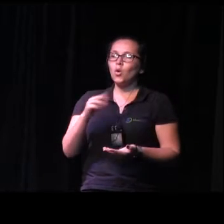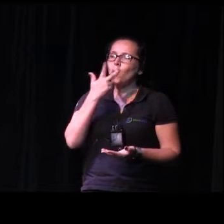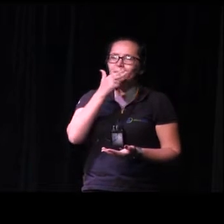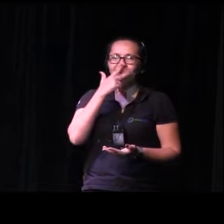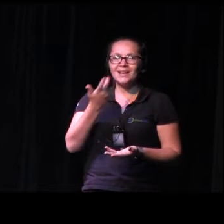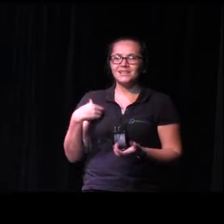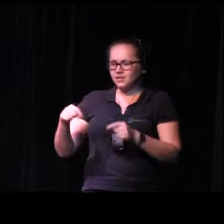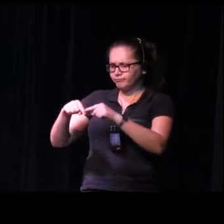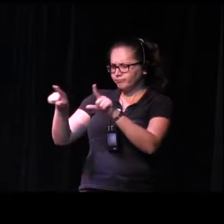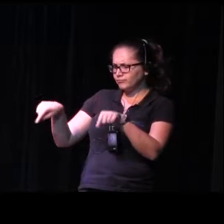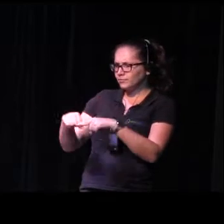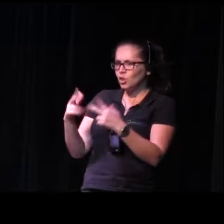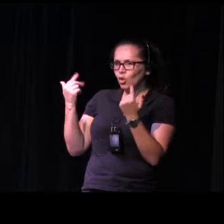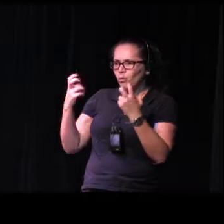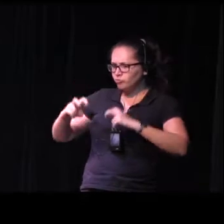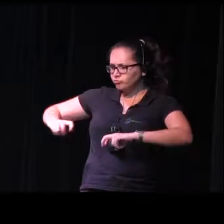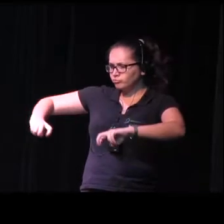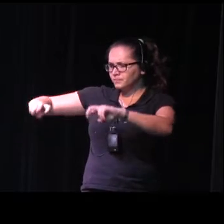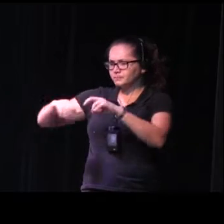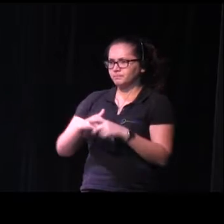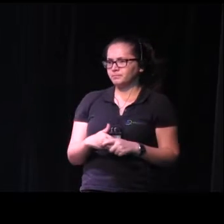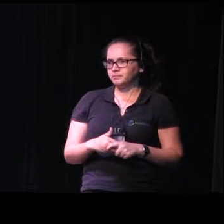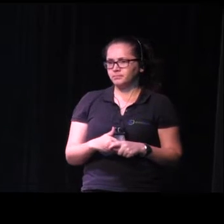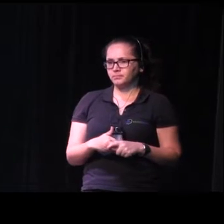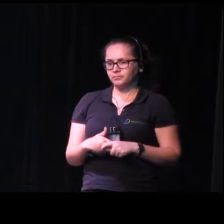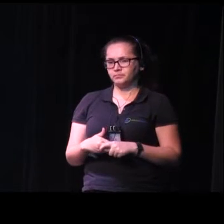piquenique ou como se fosse uma sala.